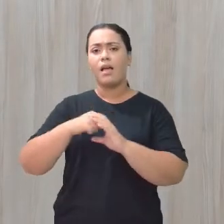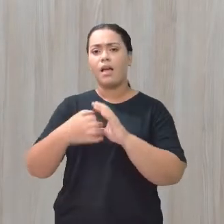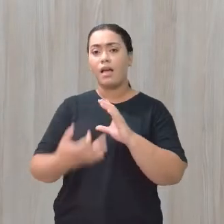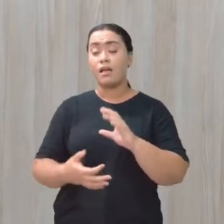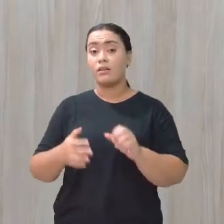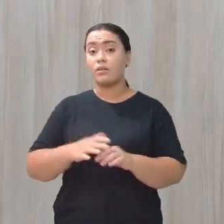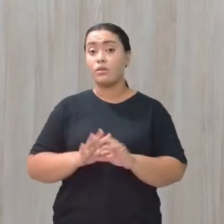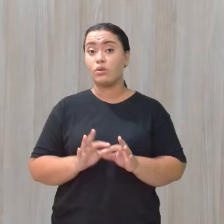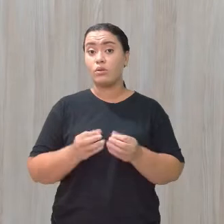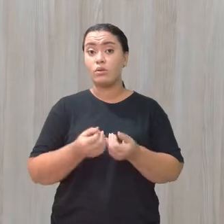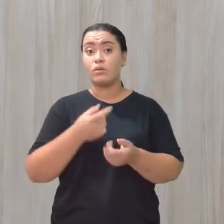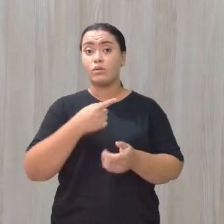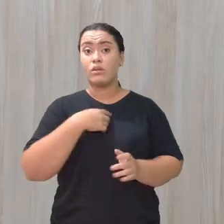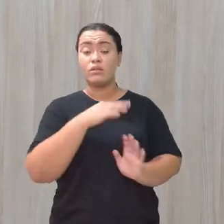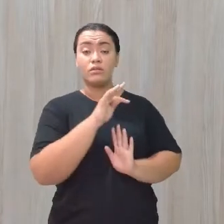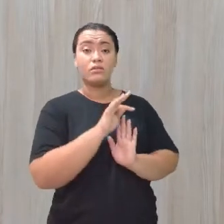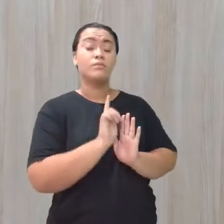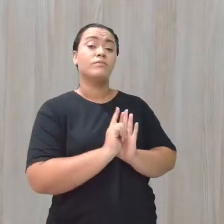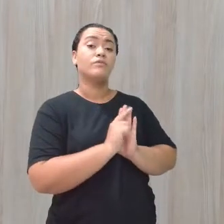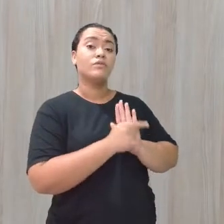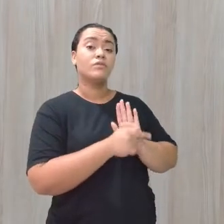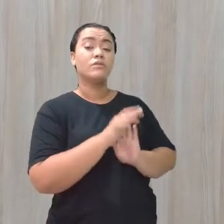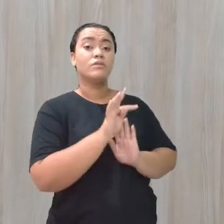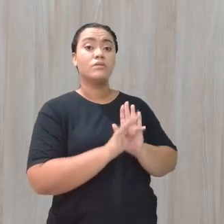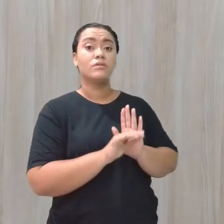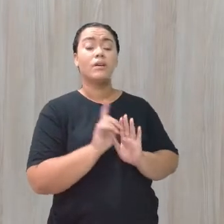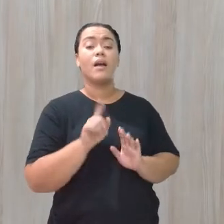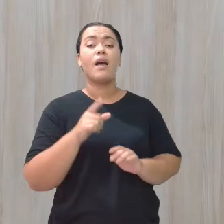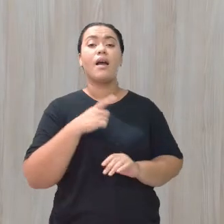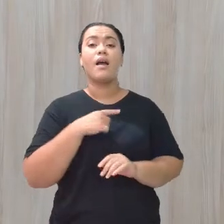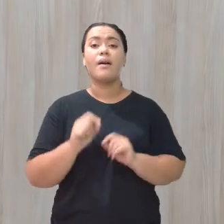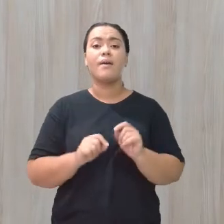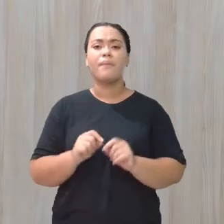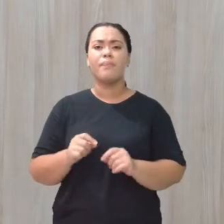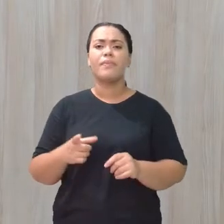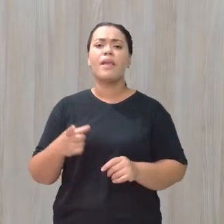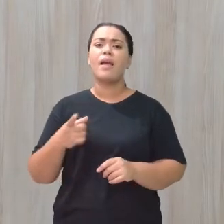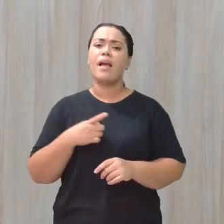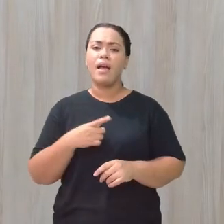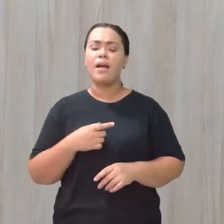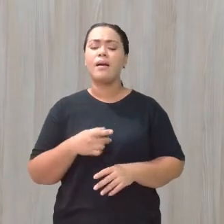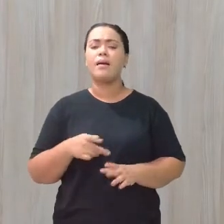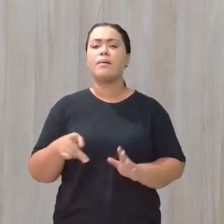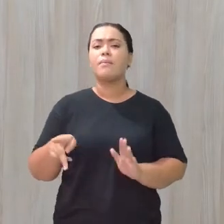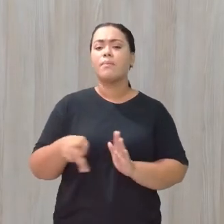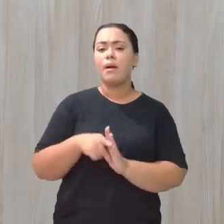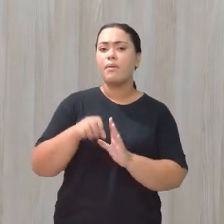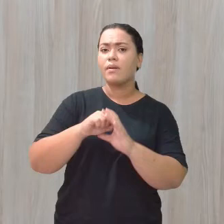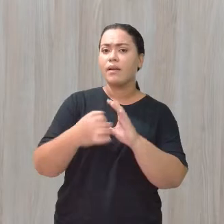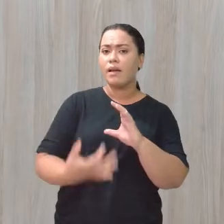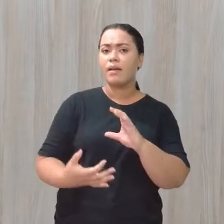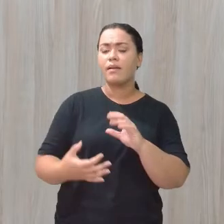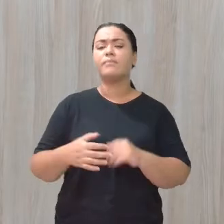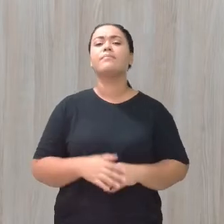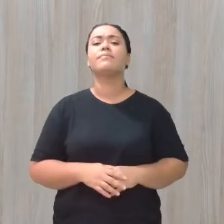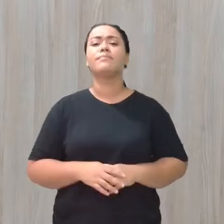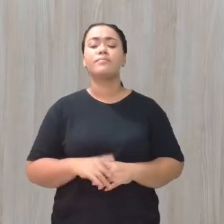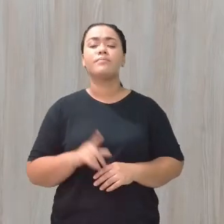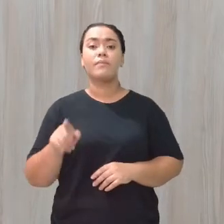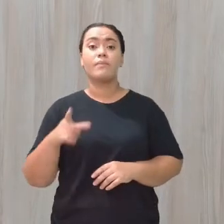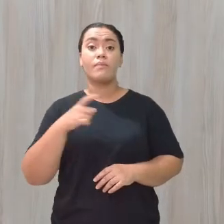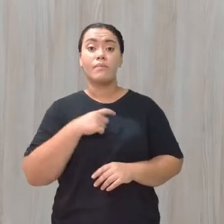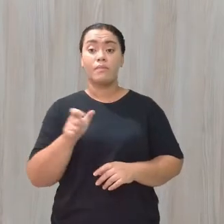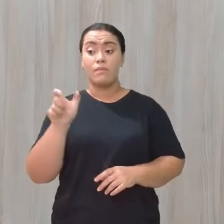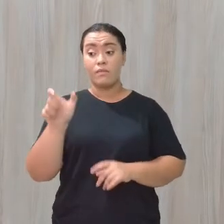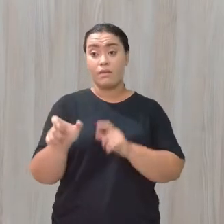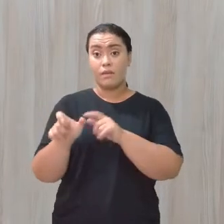gênero textual, a gente tem as características, a roupa desse gênero, né? Que são as características que colocam